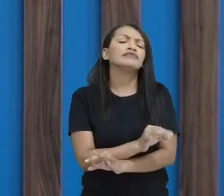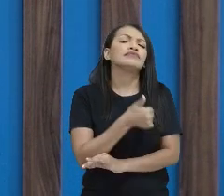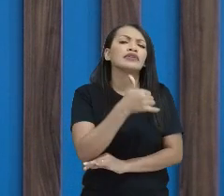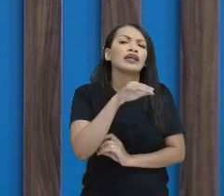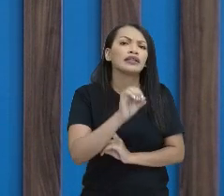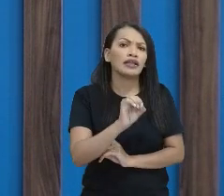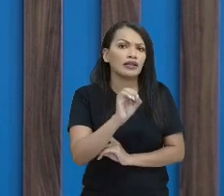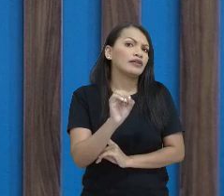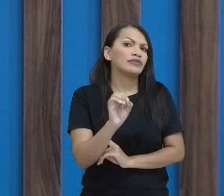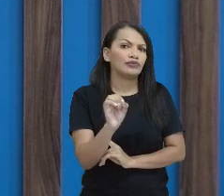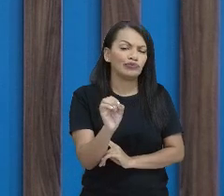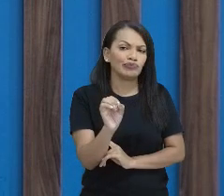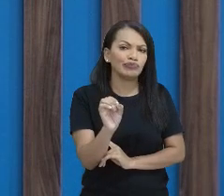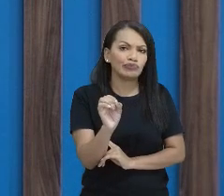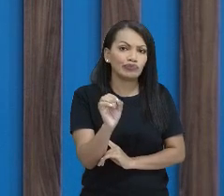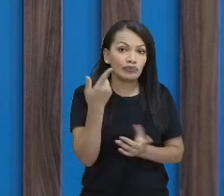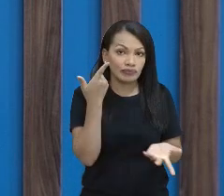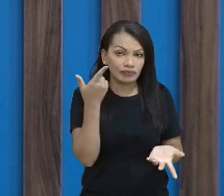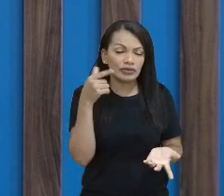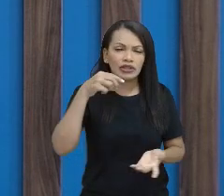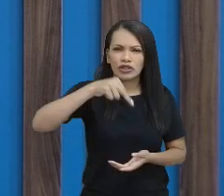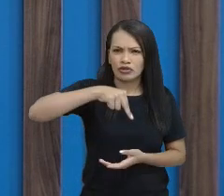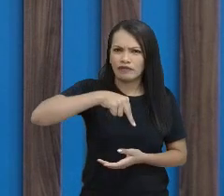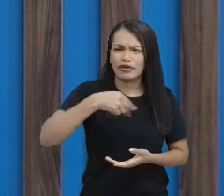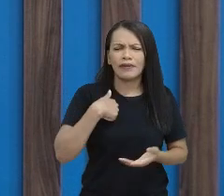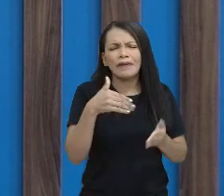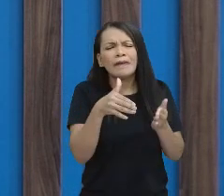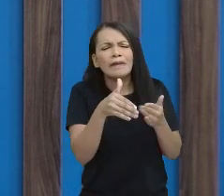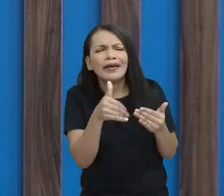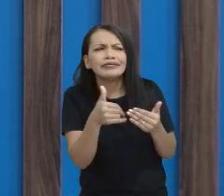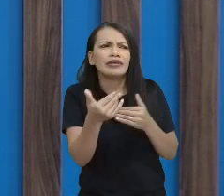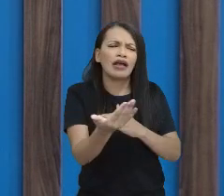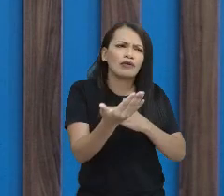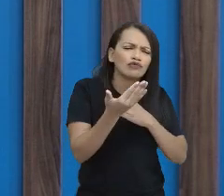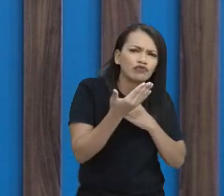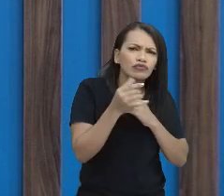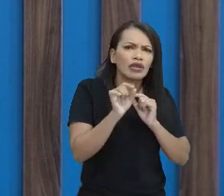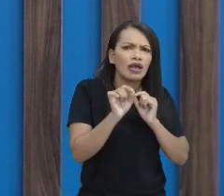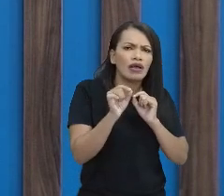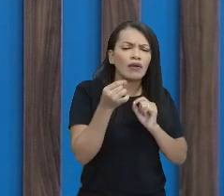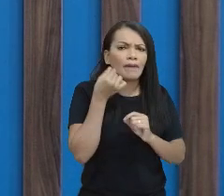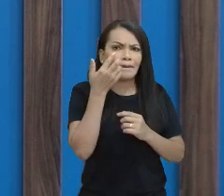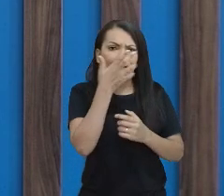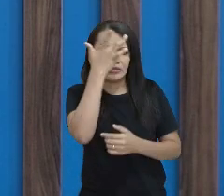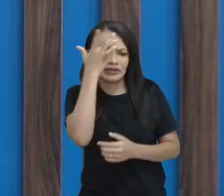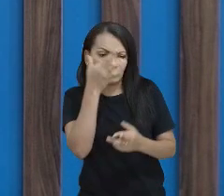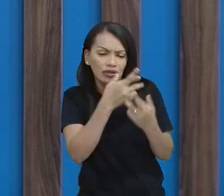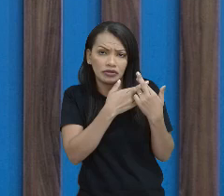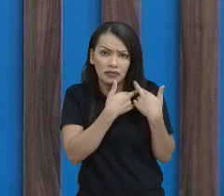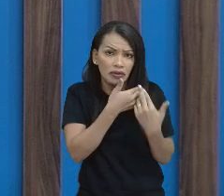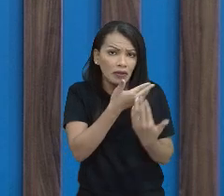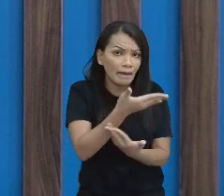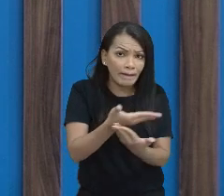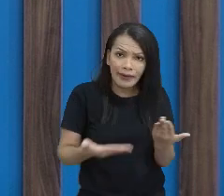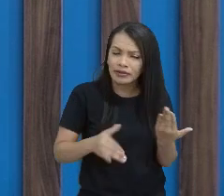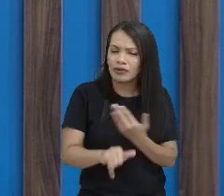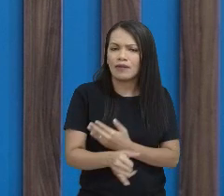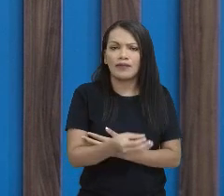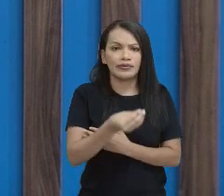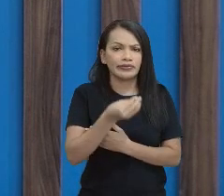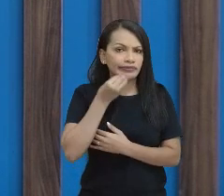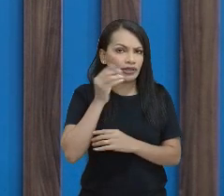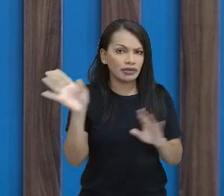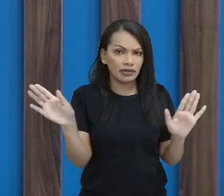sua inscrição, peça a ajuda do seu responsável, da sua responsável e não perde esta